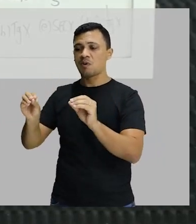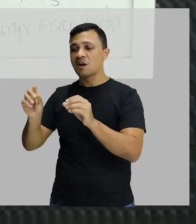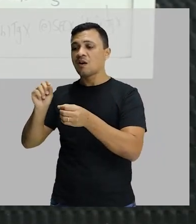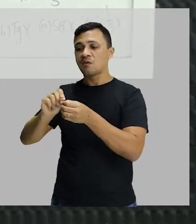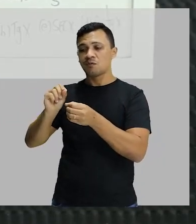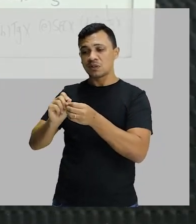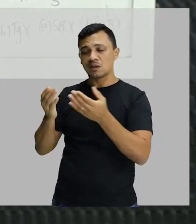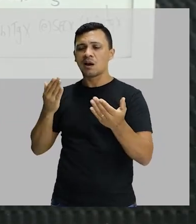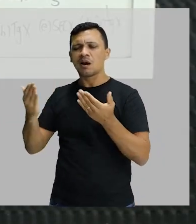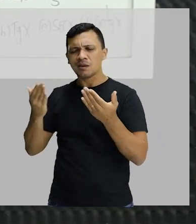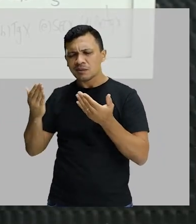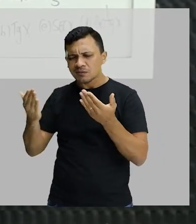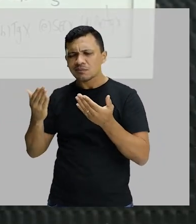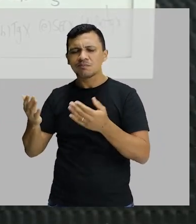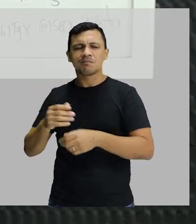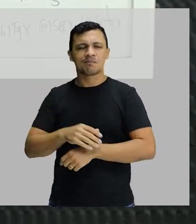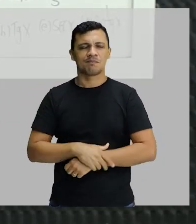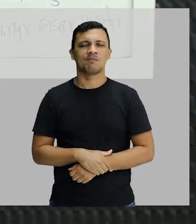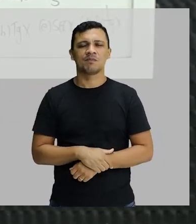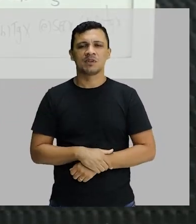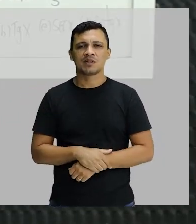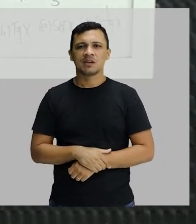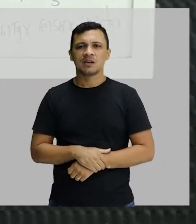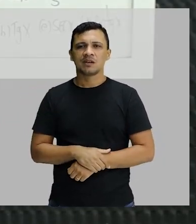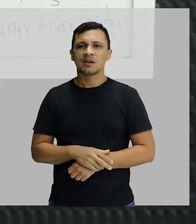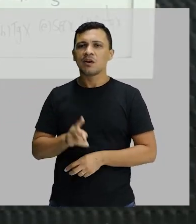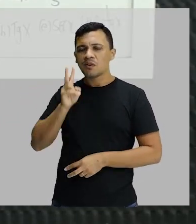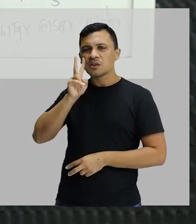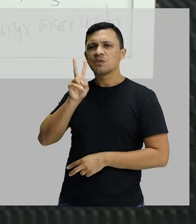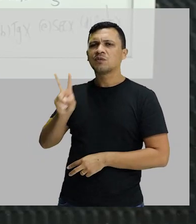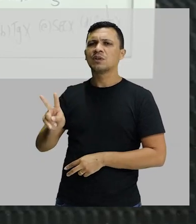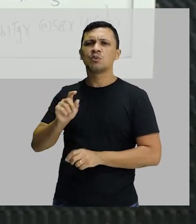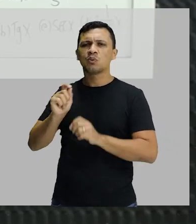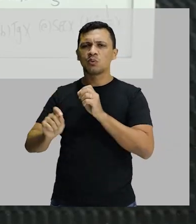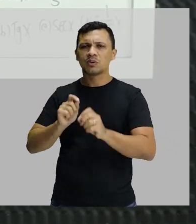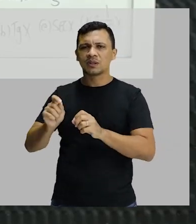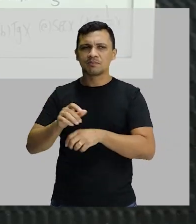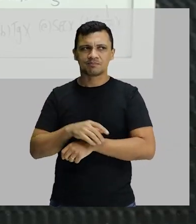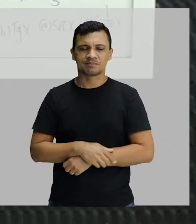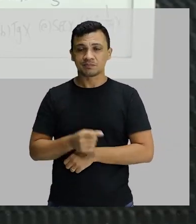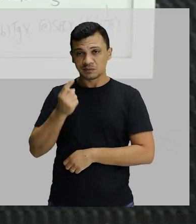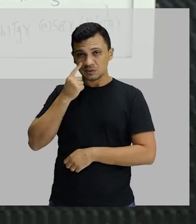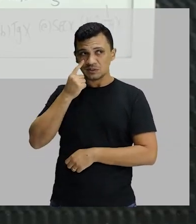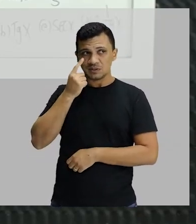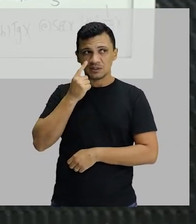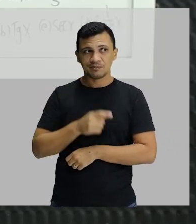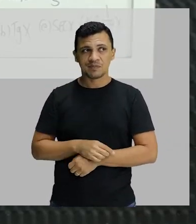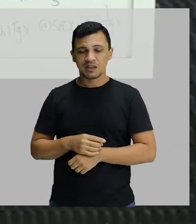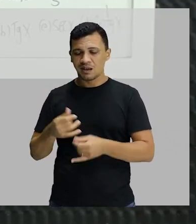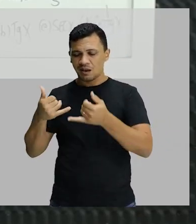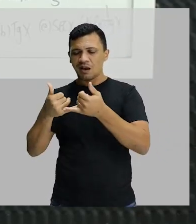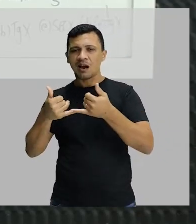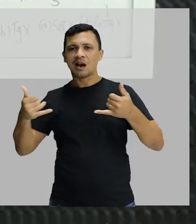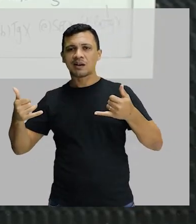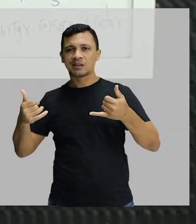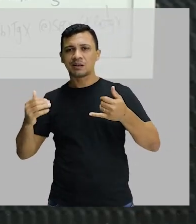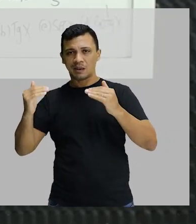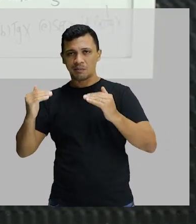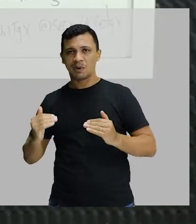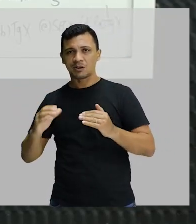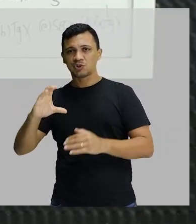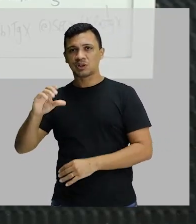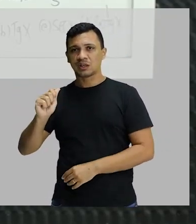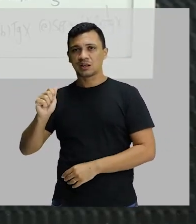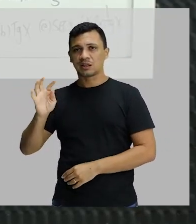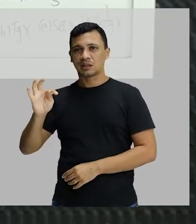analisar esse triângulo com mais cuidado. Então, o que a gente viu aqui? Esse cateto aqui ele vale cosseno